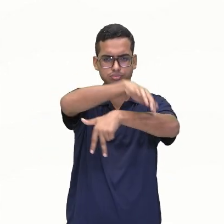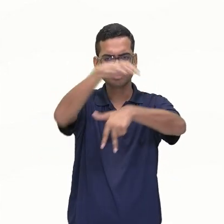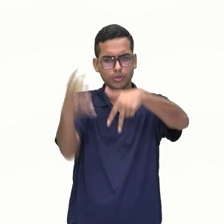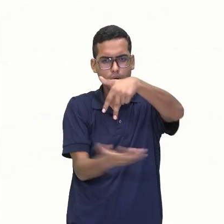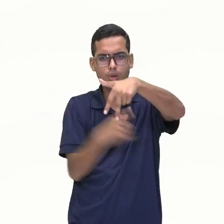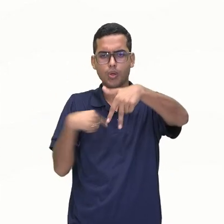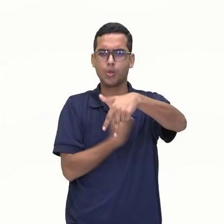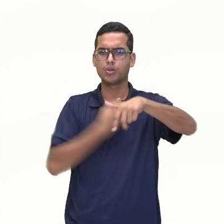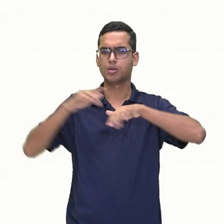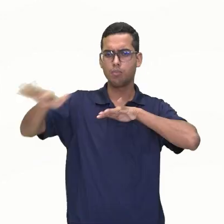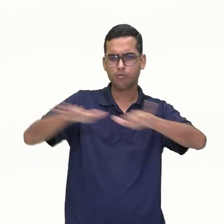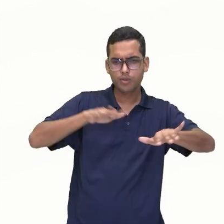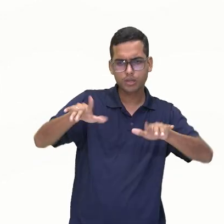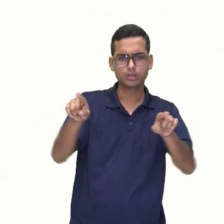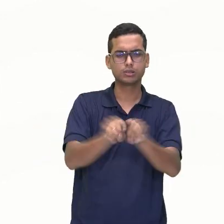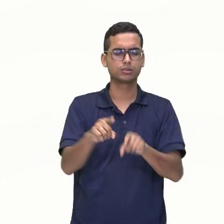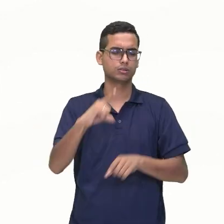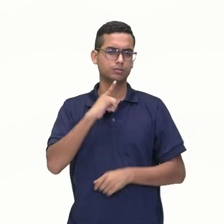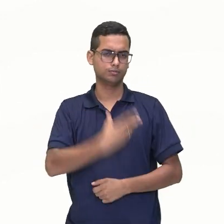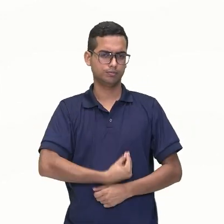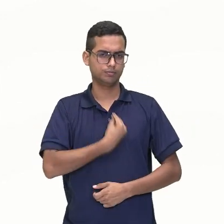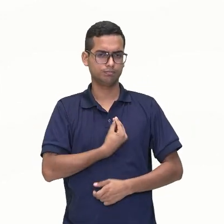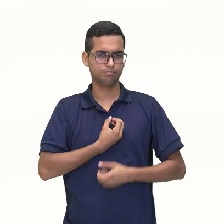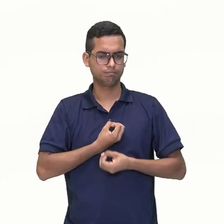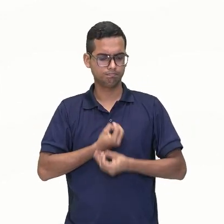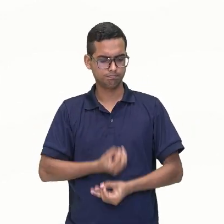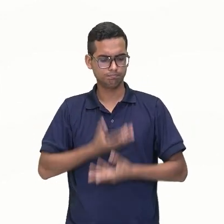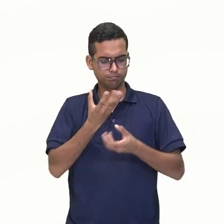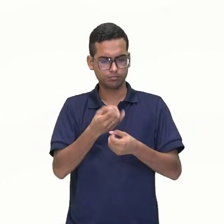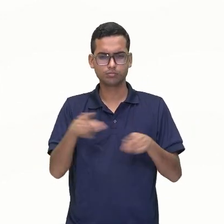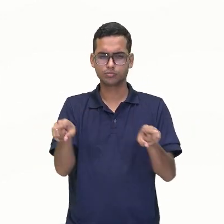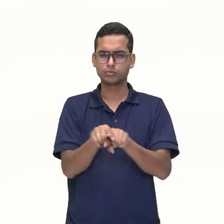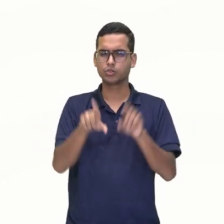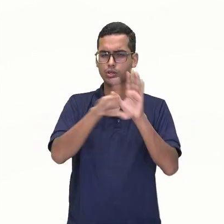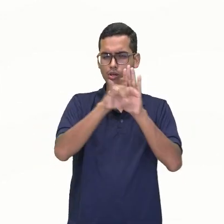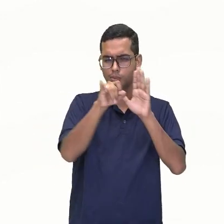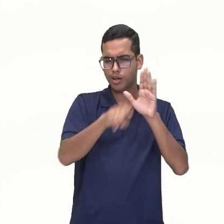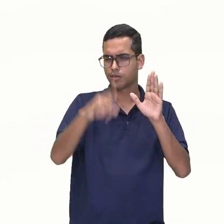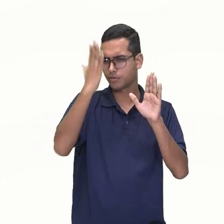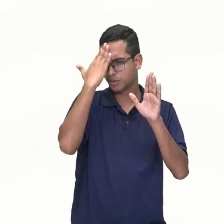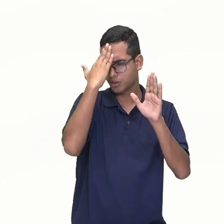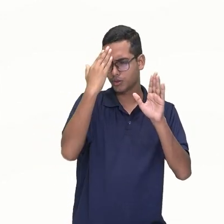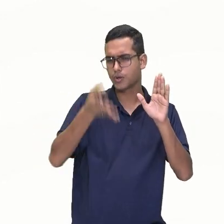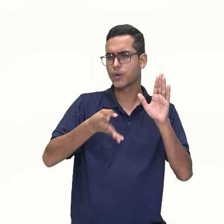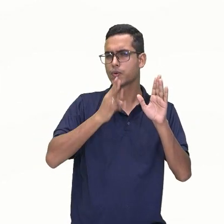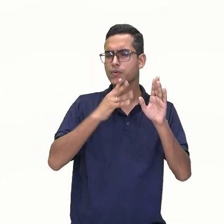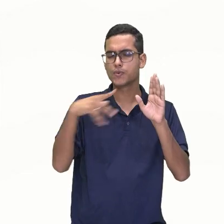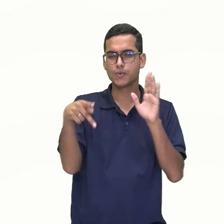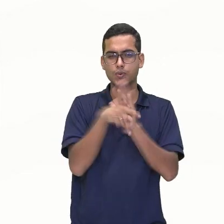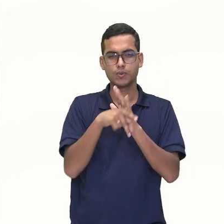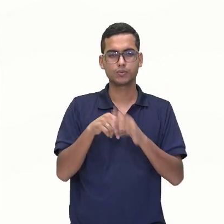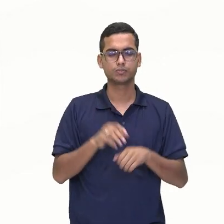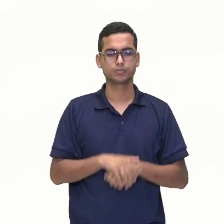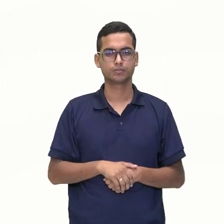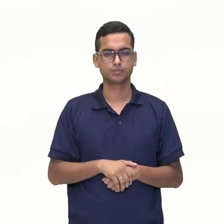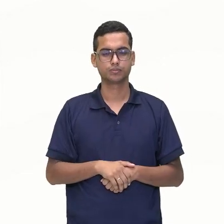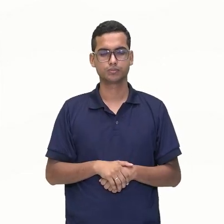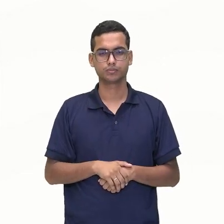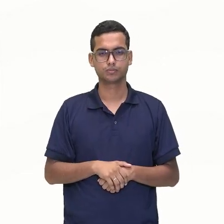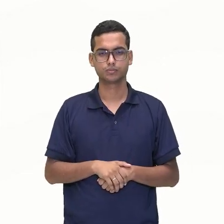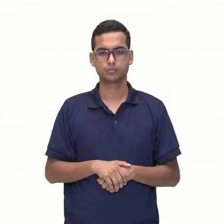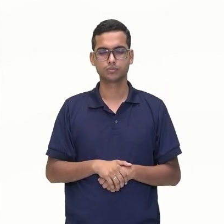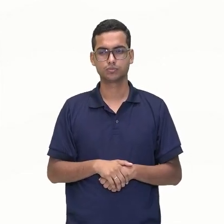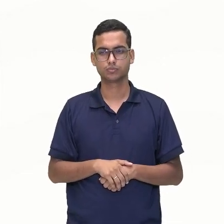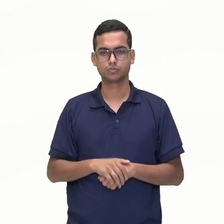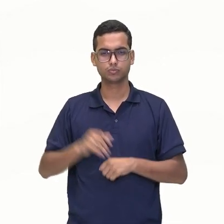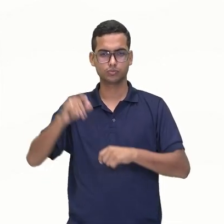onde existimos. Existe até uma lei que você já deve ter ouvido falar: 2 corpos não ocupam o mesmo